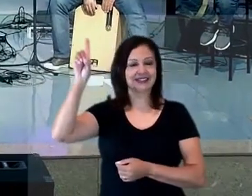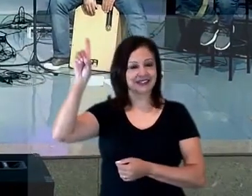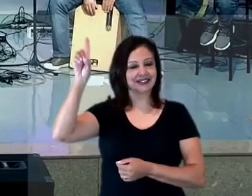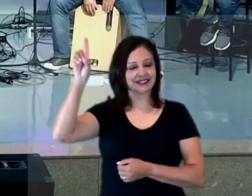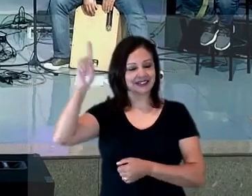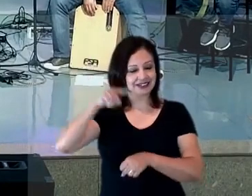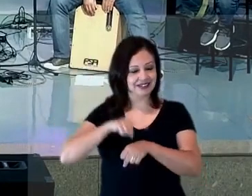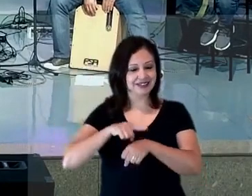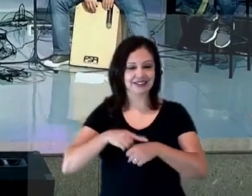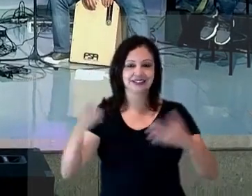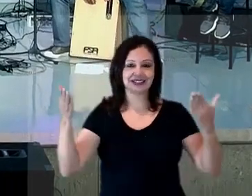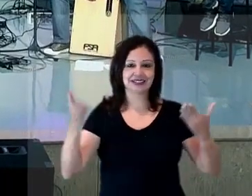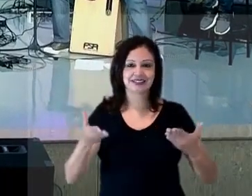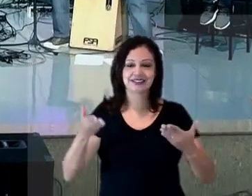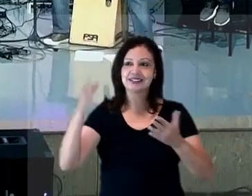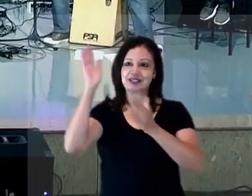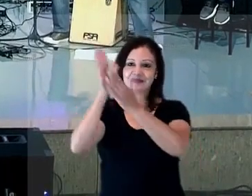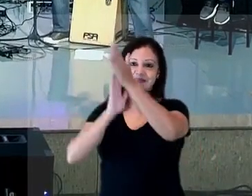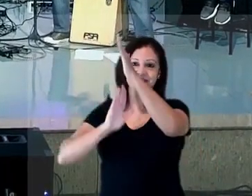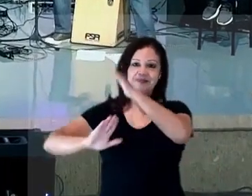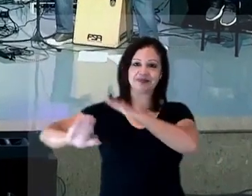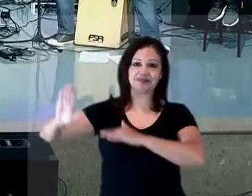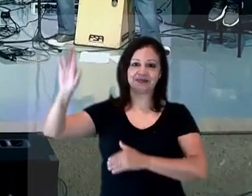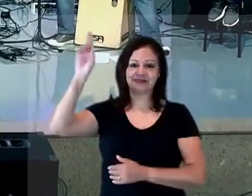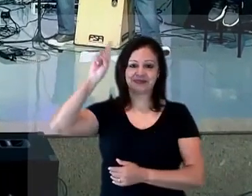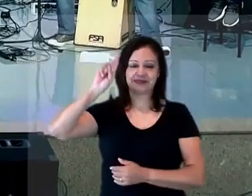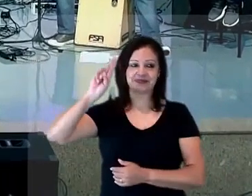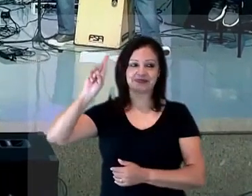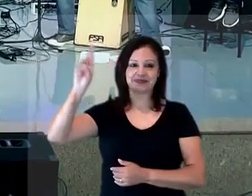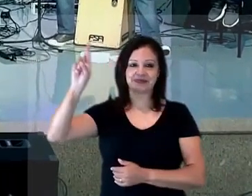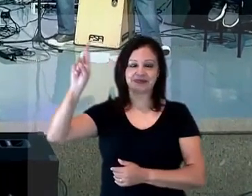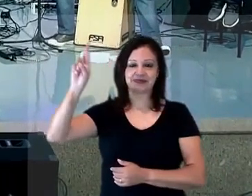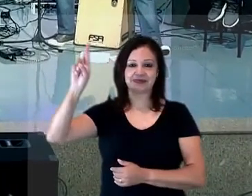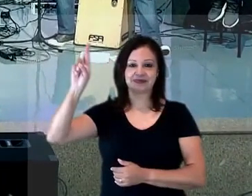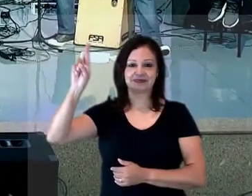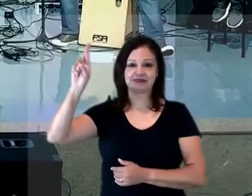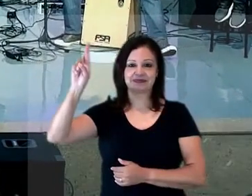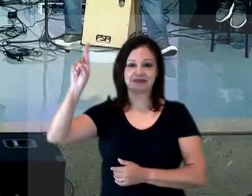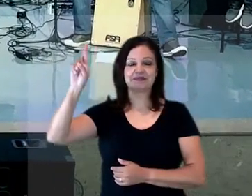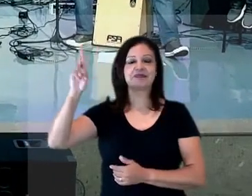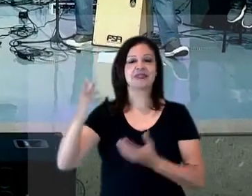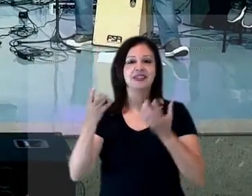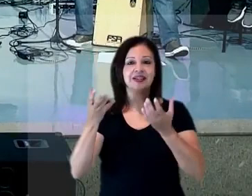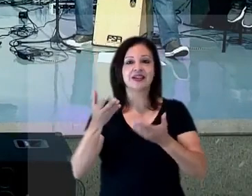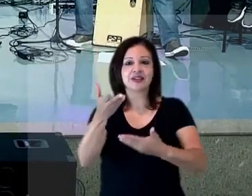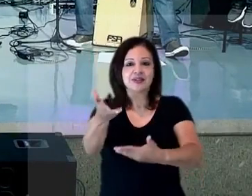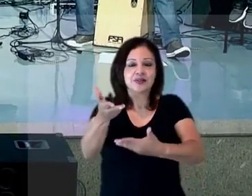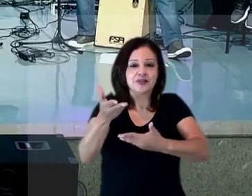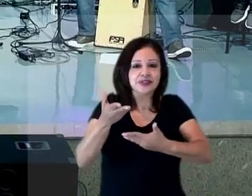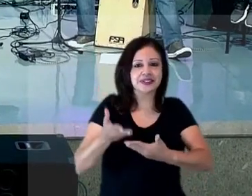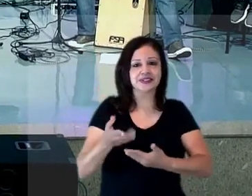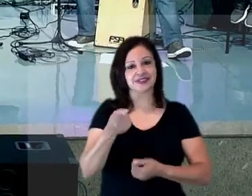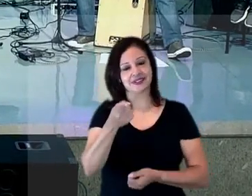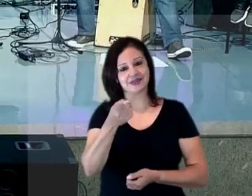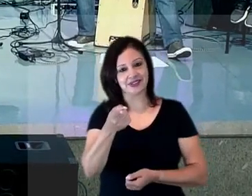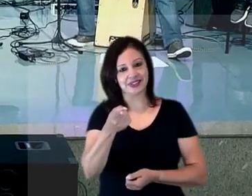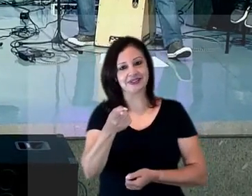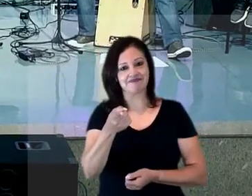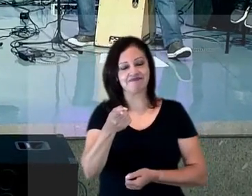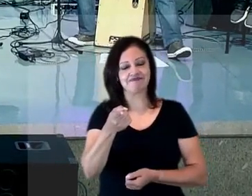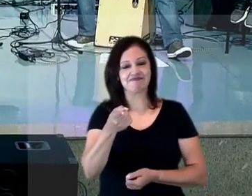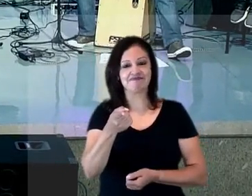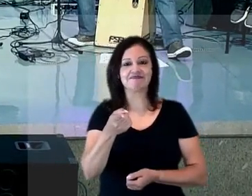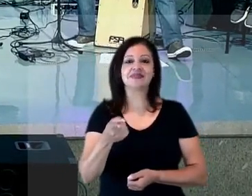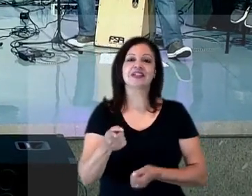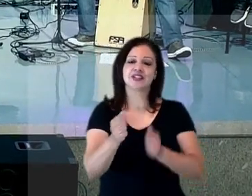temos de louvar e adorar o nome do Senhor. Eu quero te convidar nesse momento, onde quer que você esteja, para que você louve a